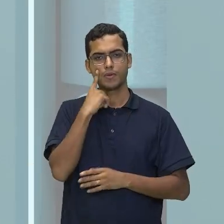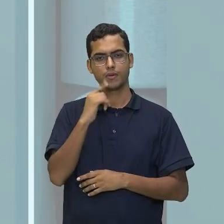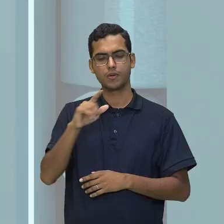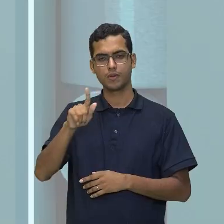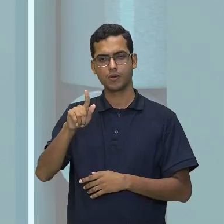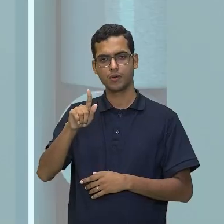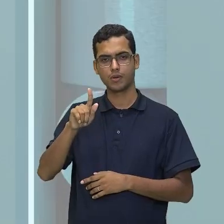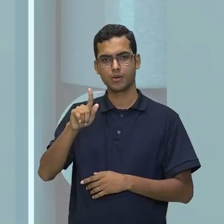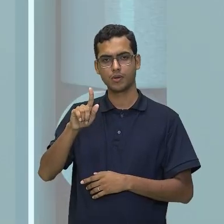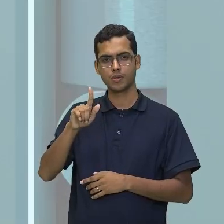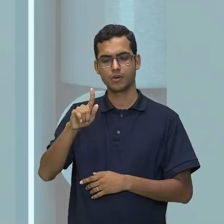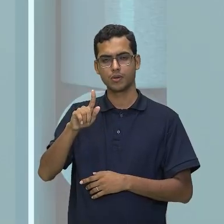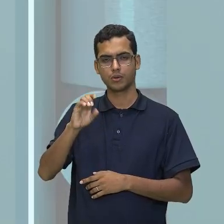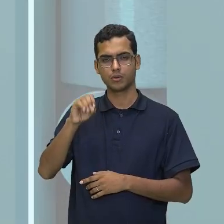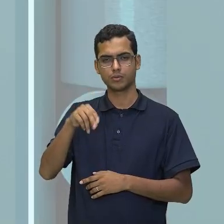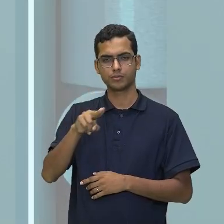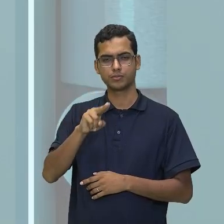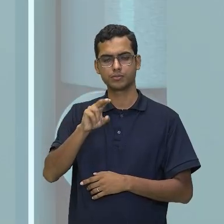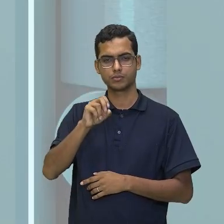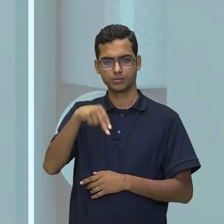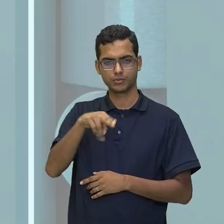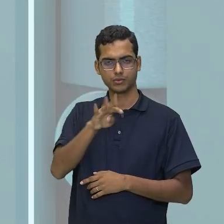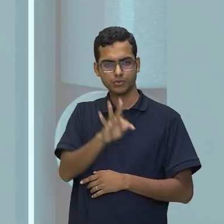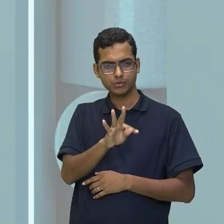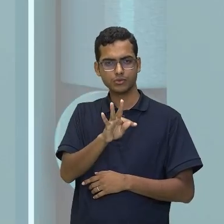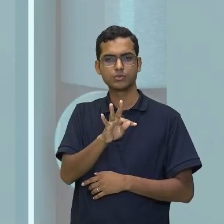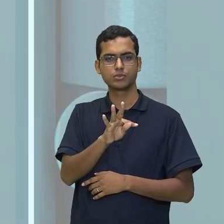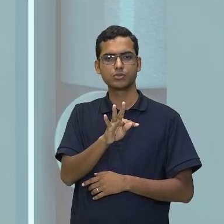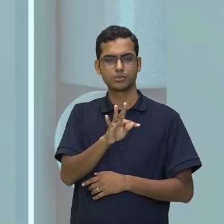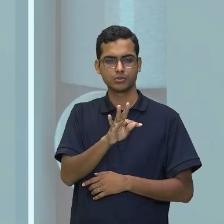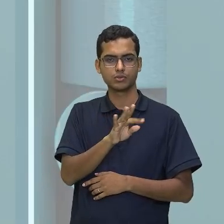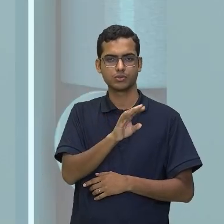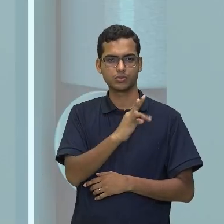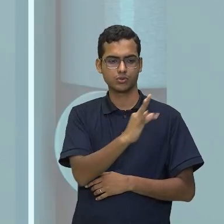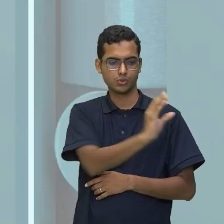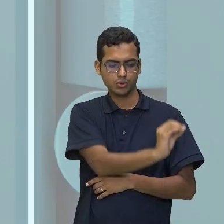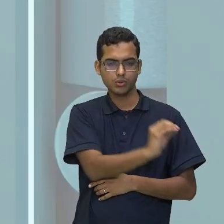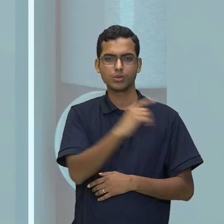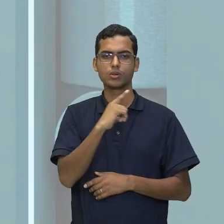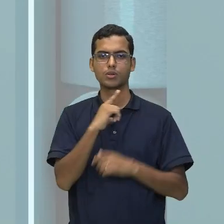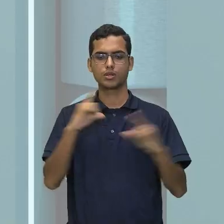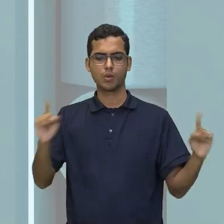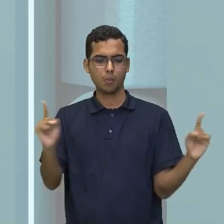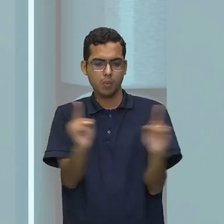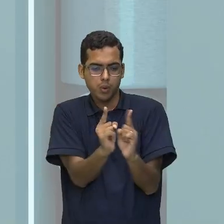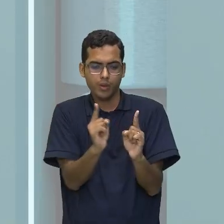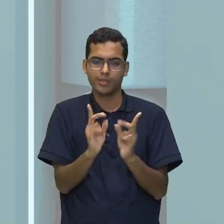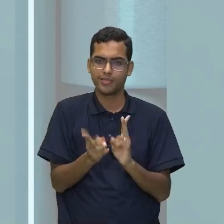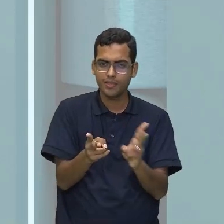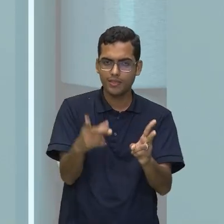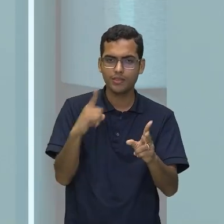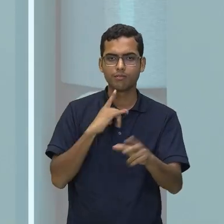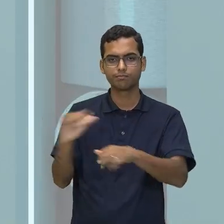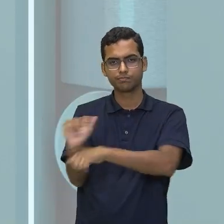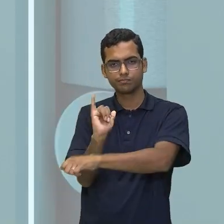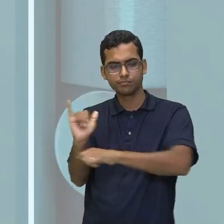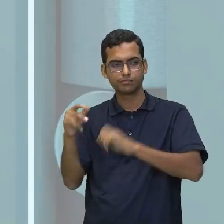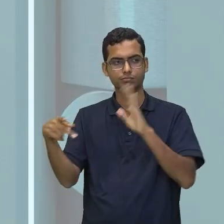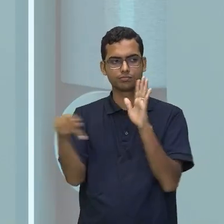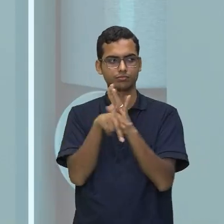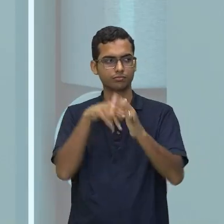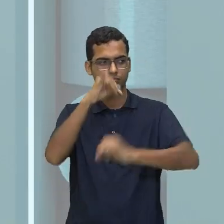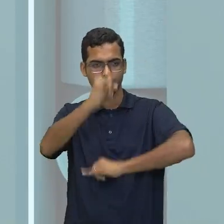para gonna, want to, wanna. Tudo isso são abreviações que nós utilizamos na